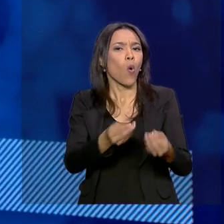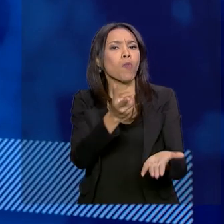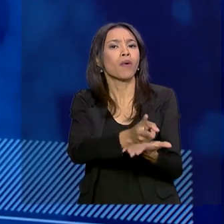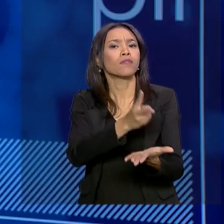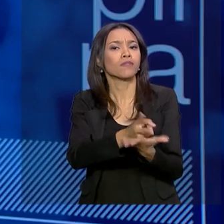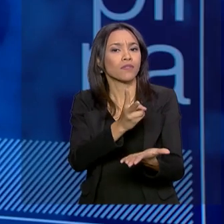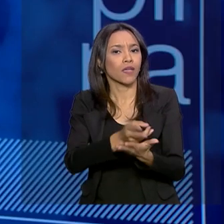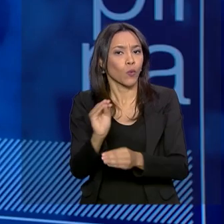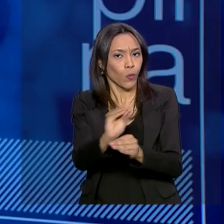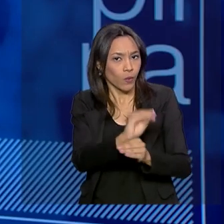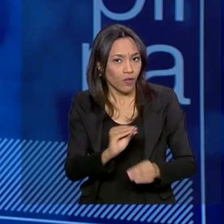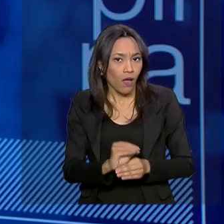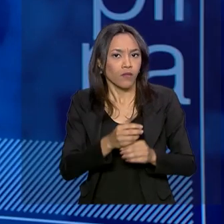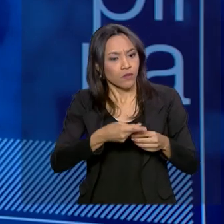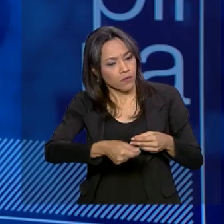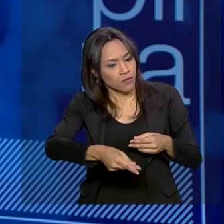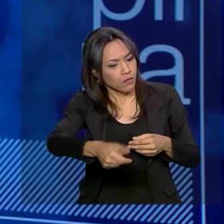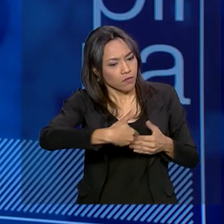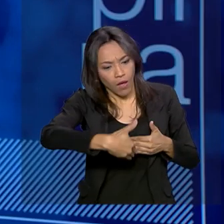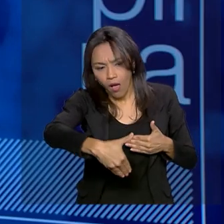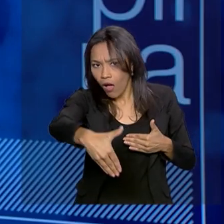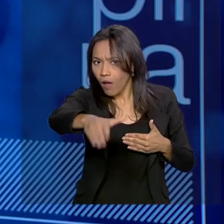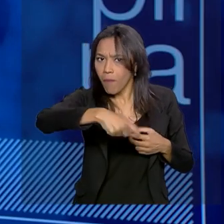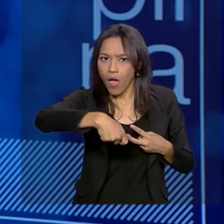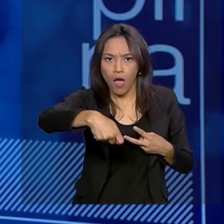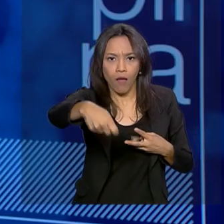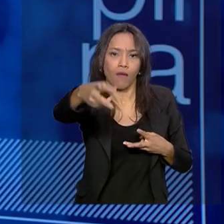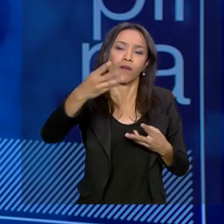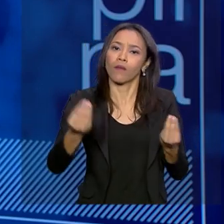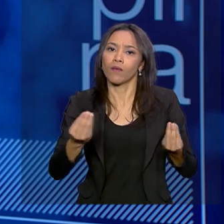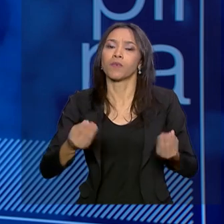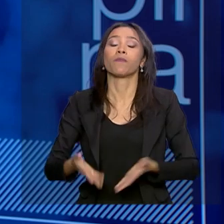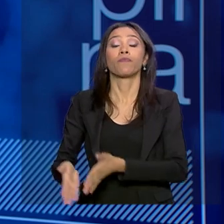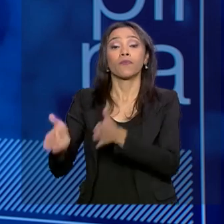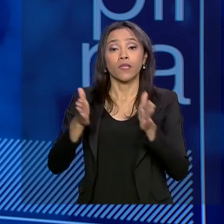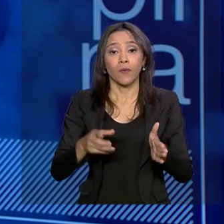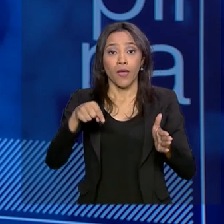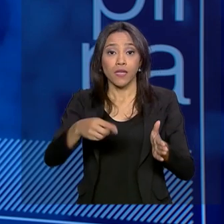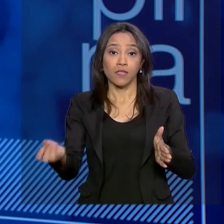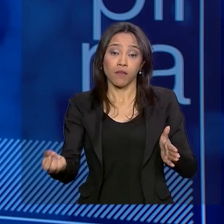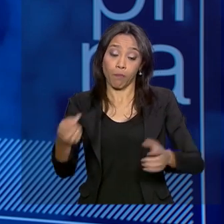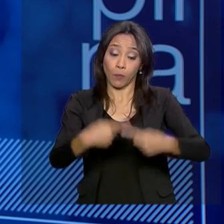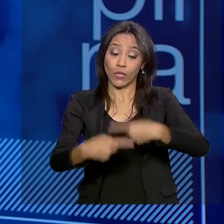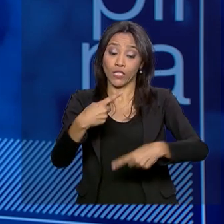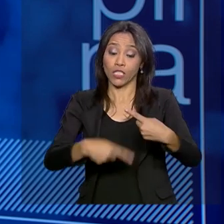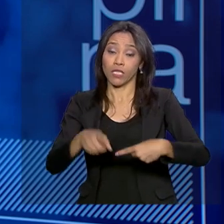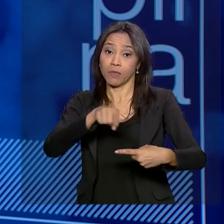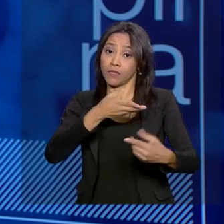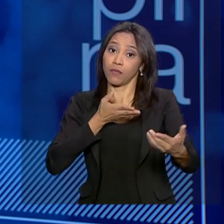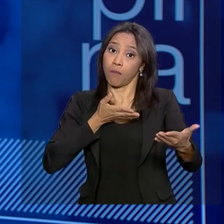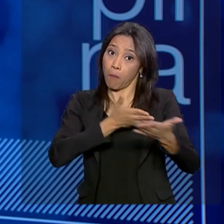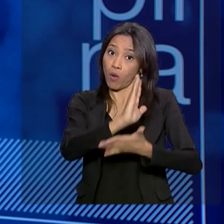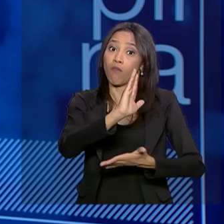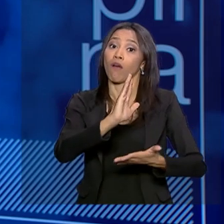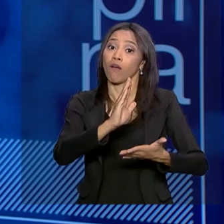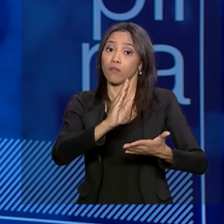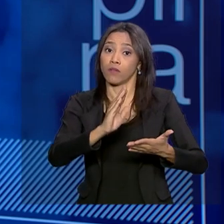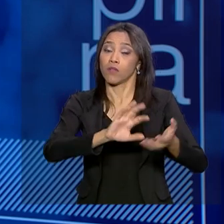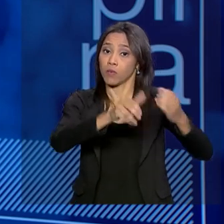longo dos anos. Então, para agora, com essa política aprovada pelo Congresso Nacional, também virando